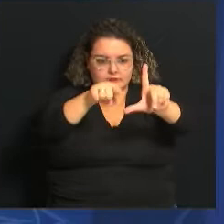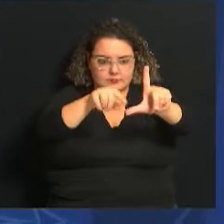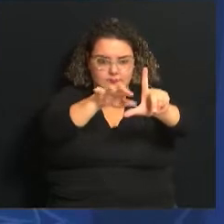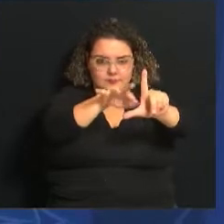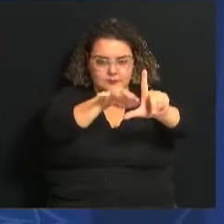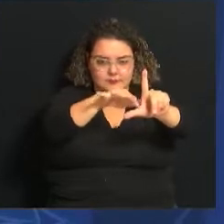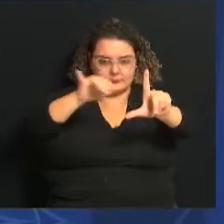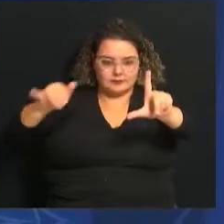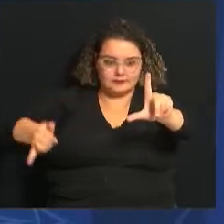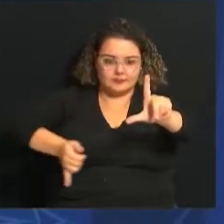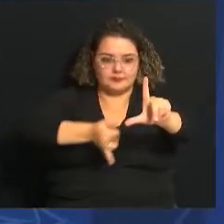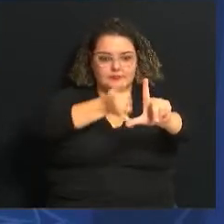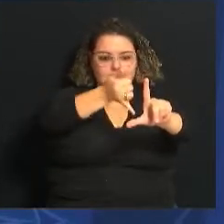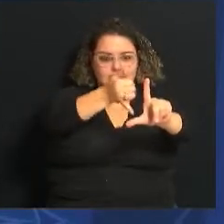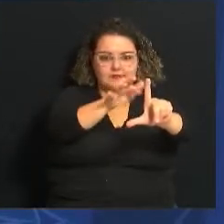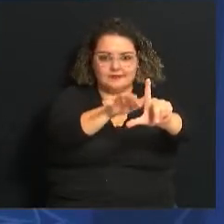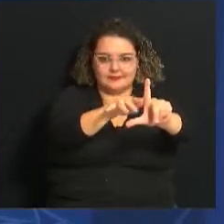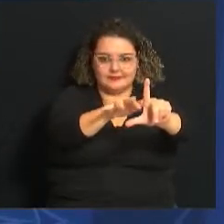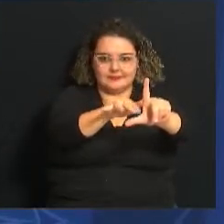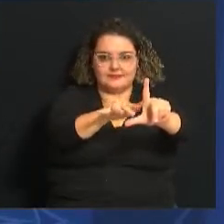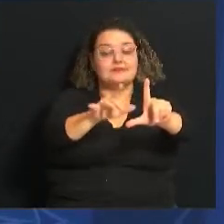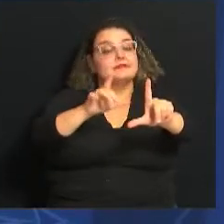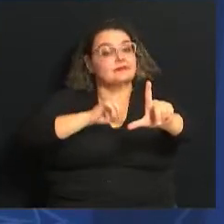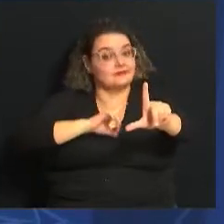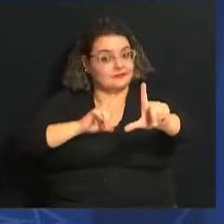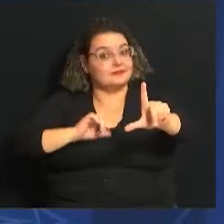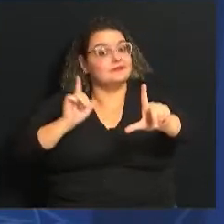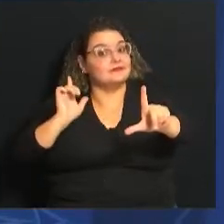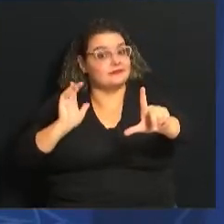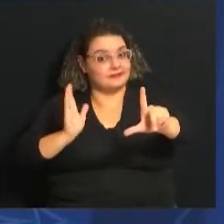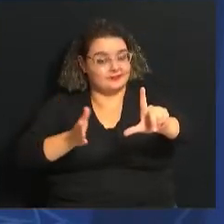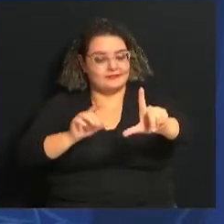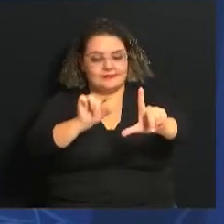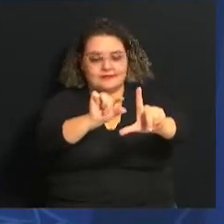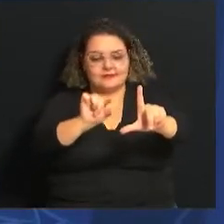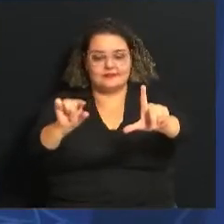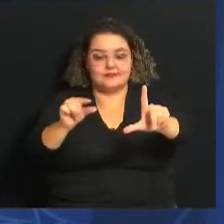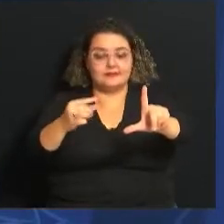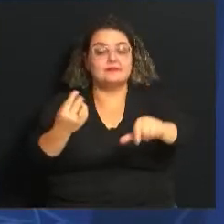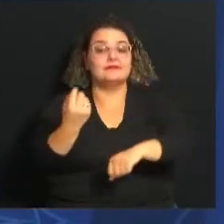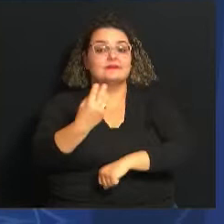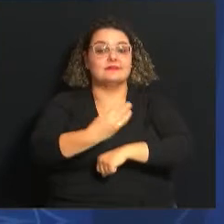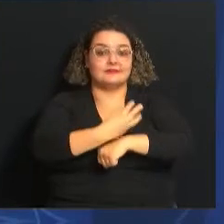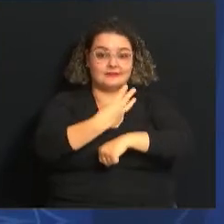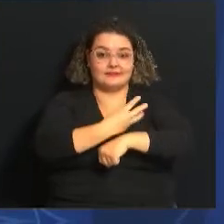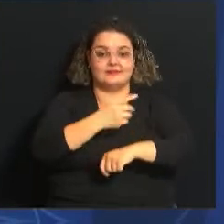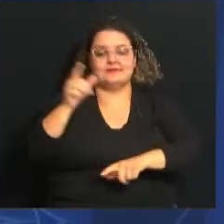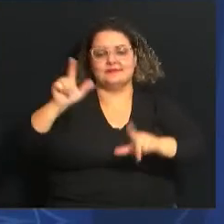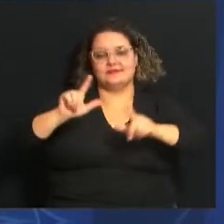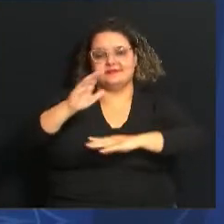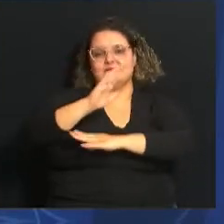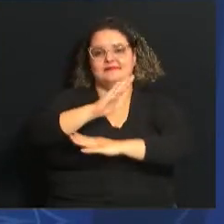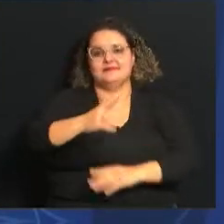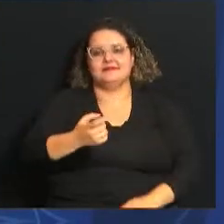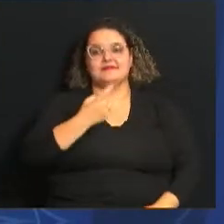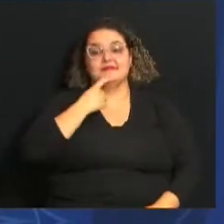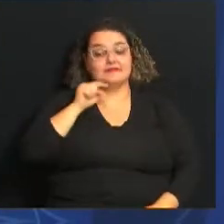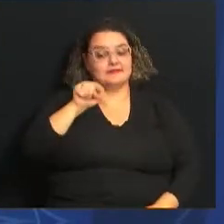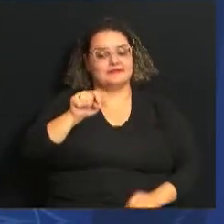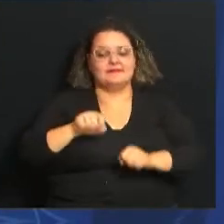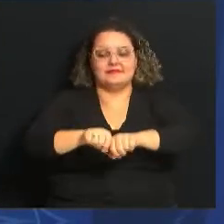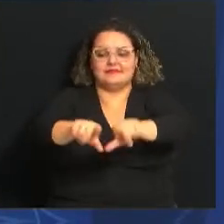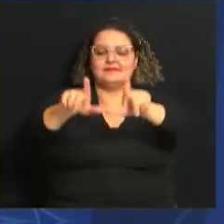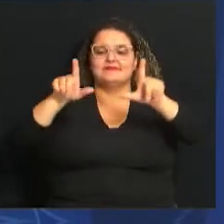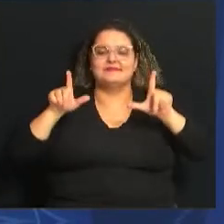para este QR Code, porque aí já vai aparecer na tela do seu celular a mensagem, o WhatsApp da TV Câmara Campinas. Você aperta e